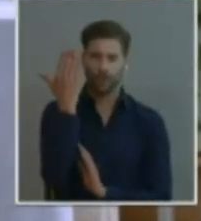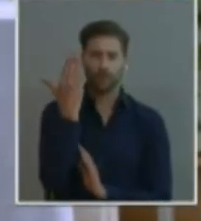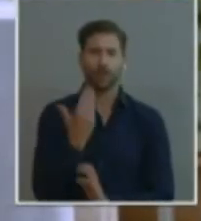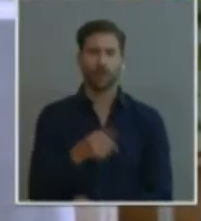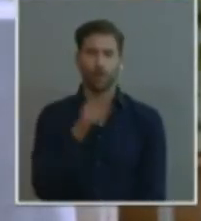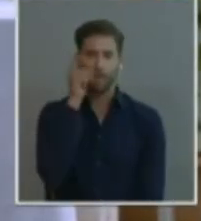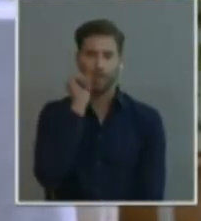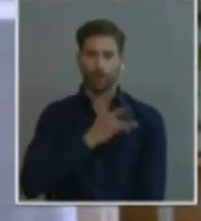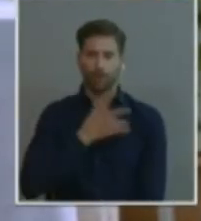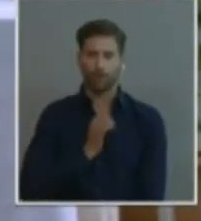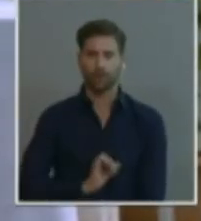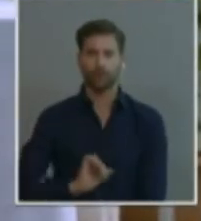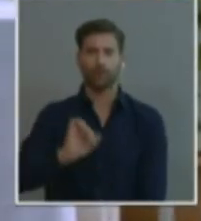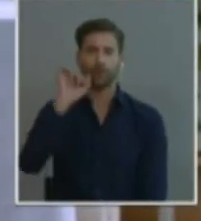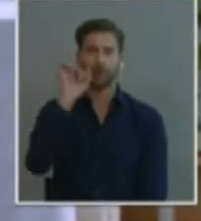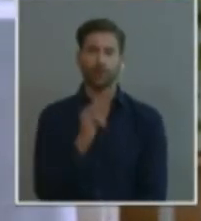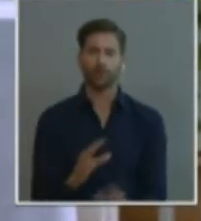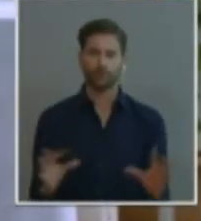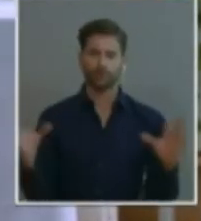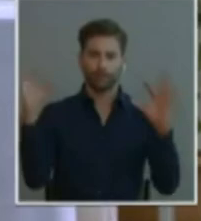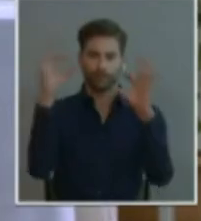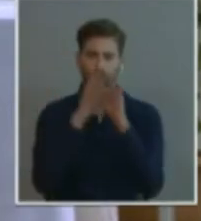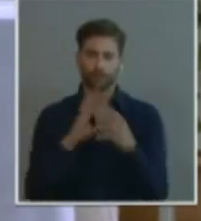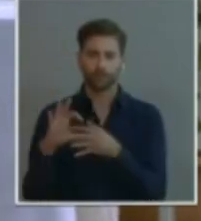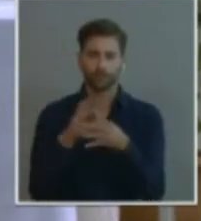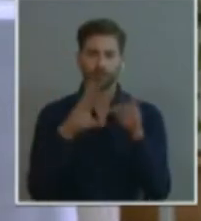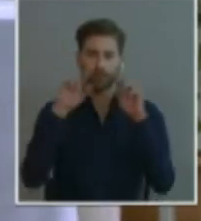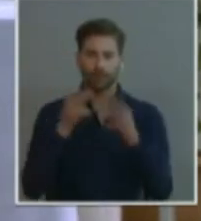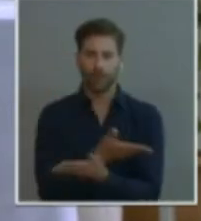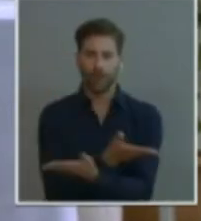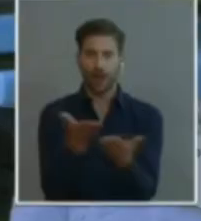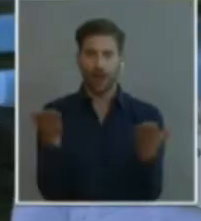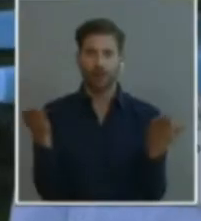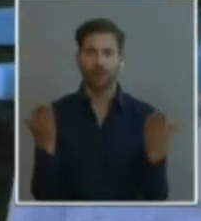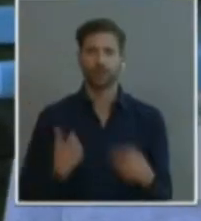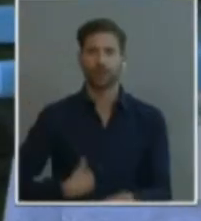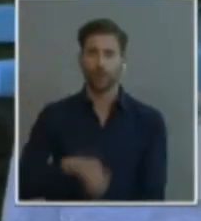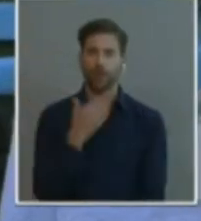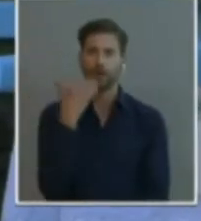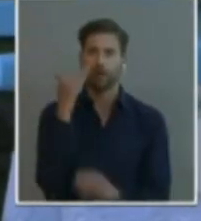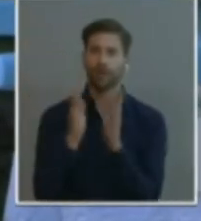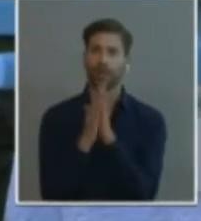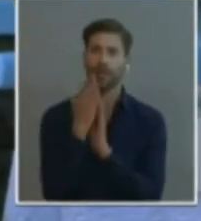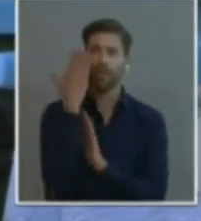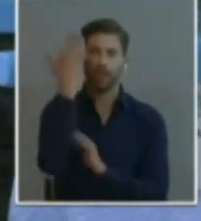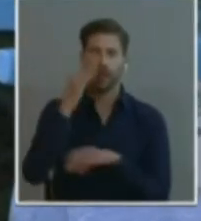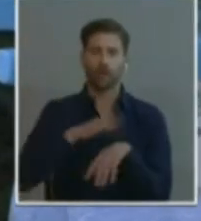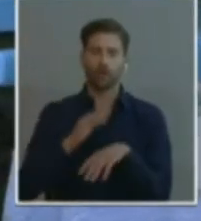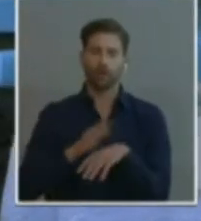Pai e a comunhão do Espírito Santo estejam convosco. Bendito seja Deus que nos uniu no amor por